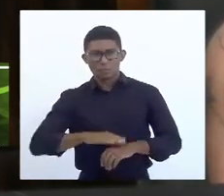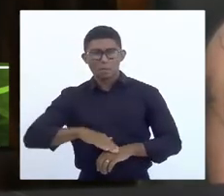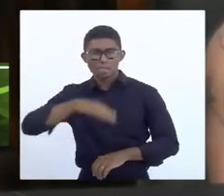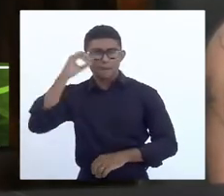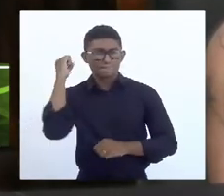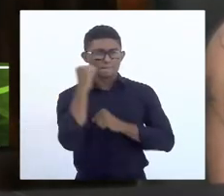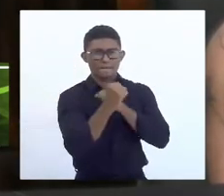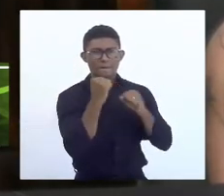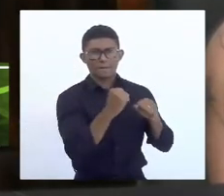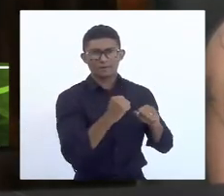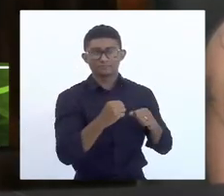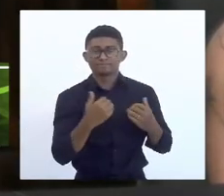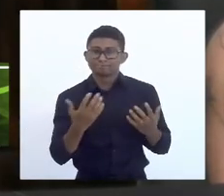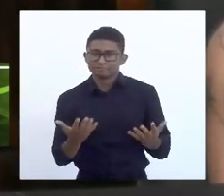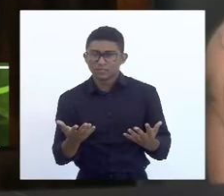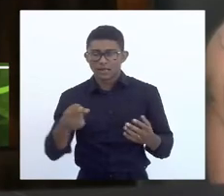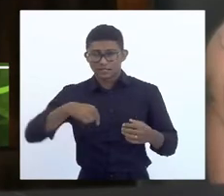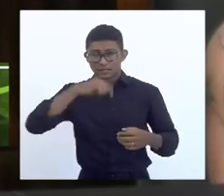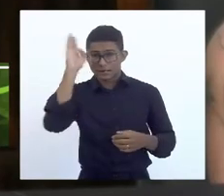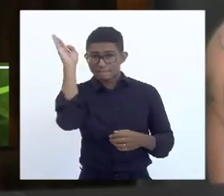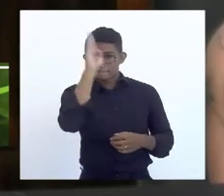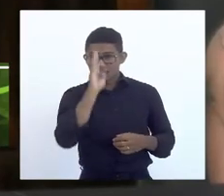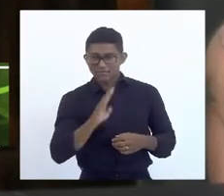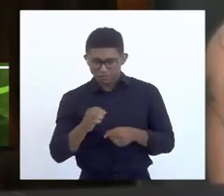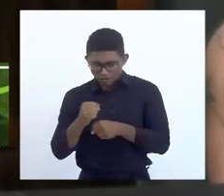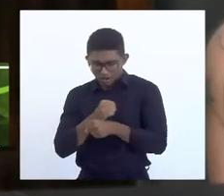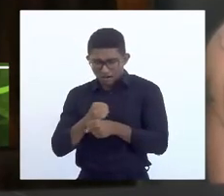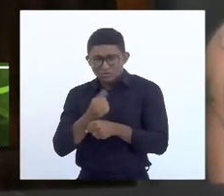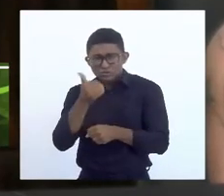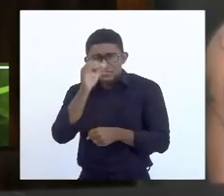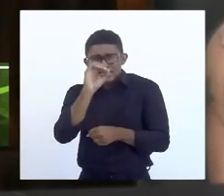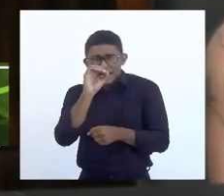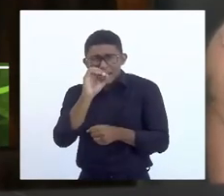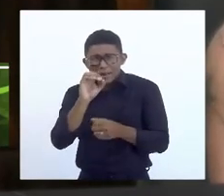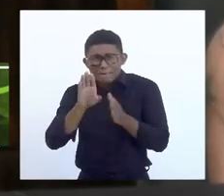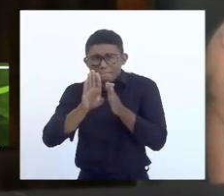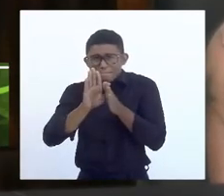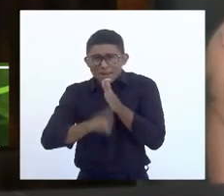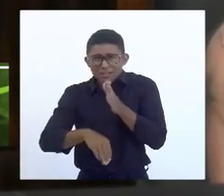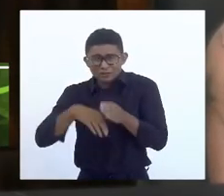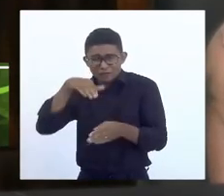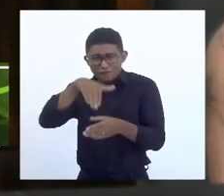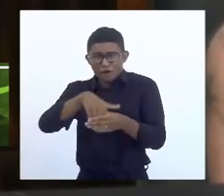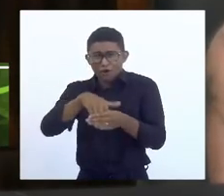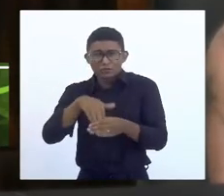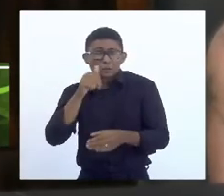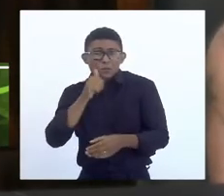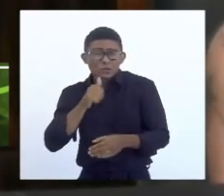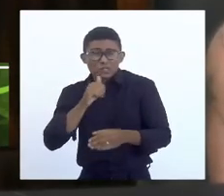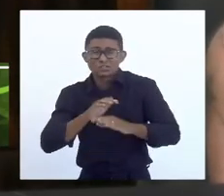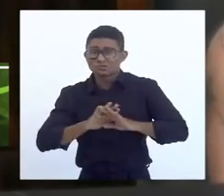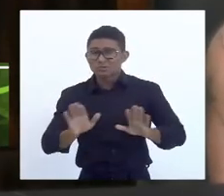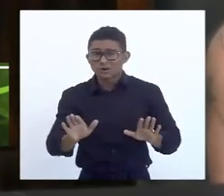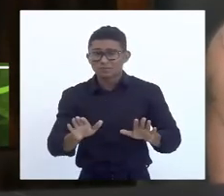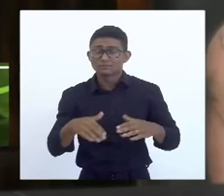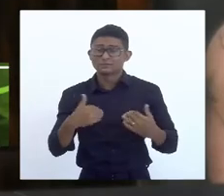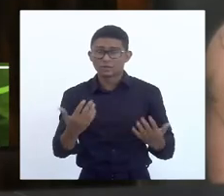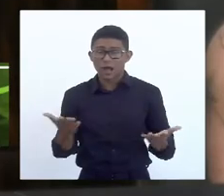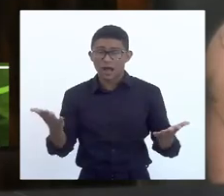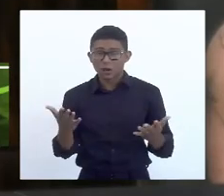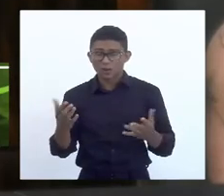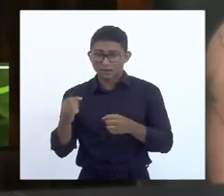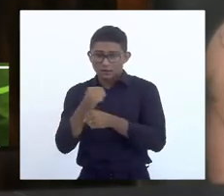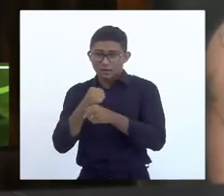anos, mulheres têm direito ao voto. Num Brasil onde, esse ano, completou 133 anos